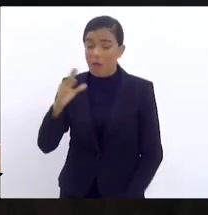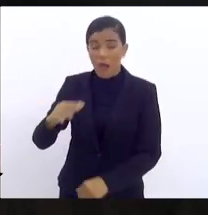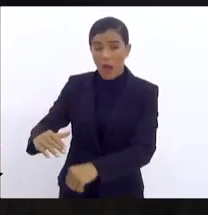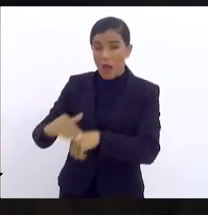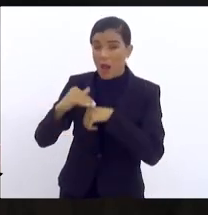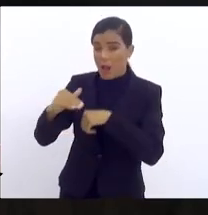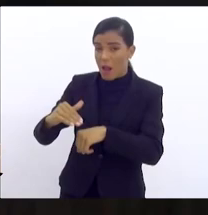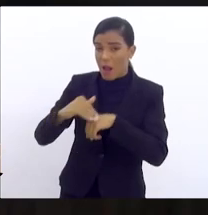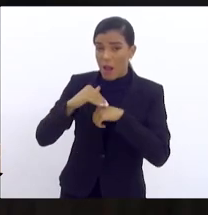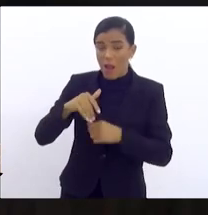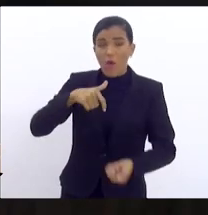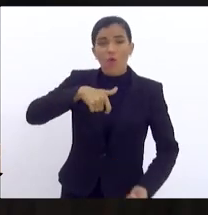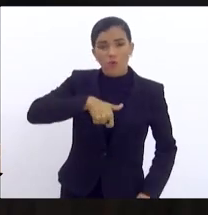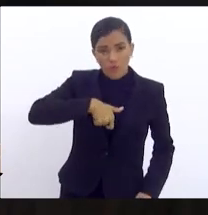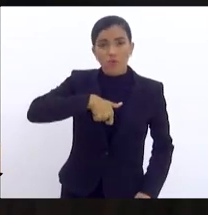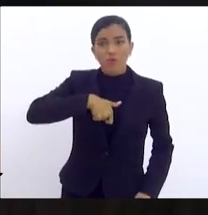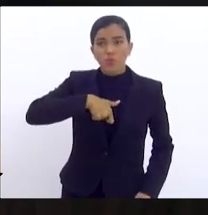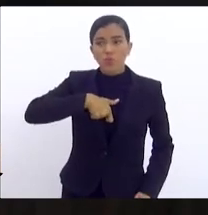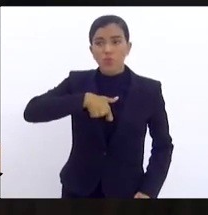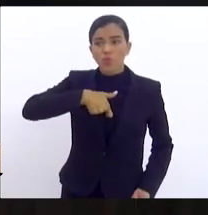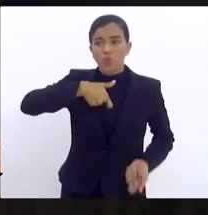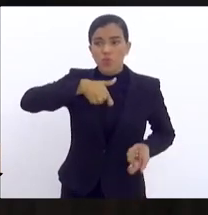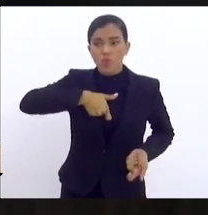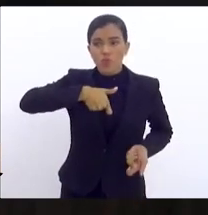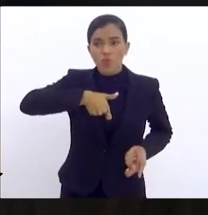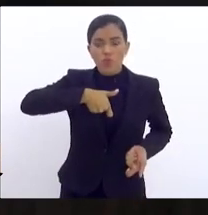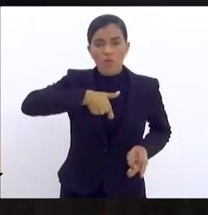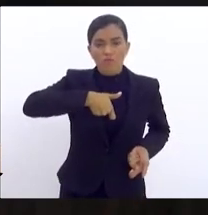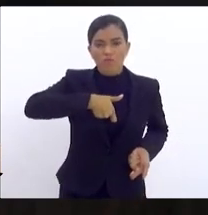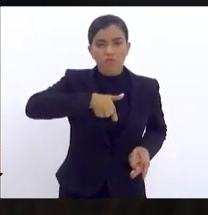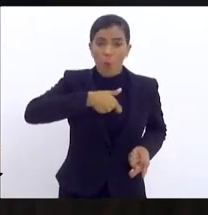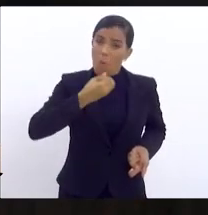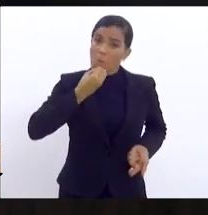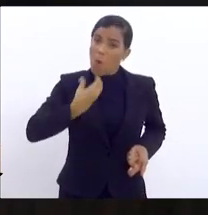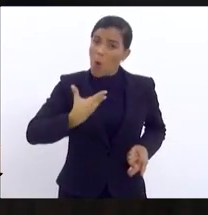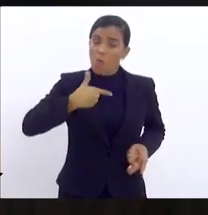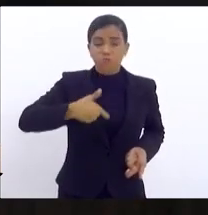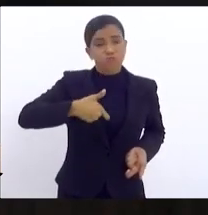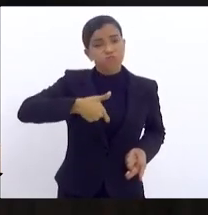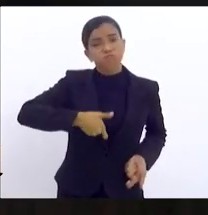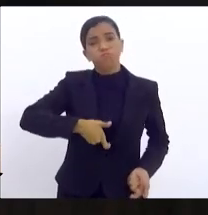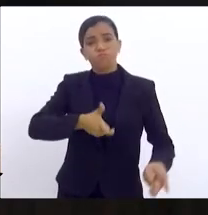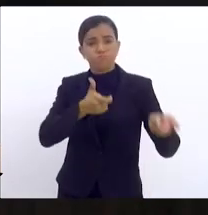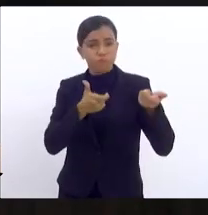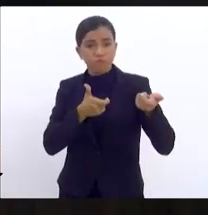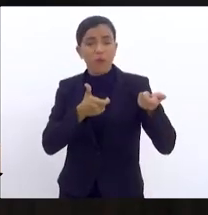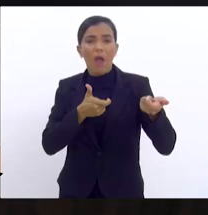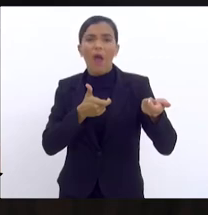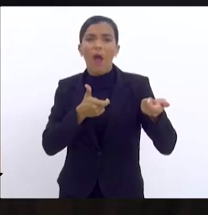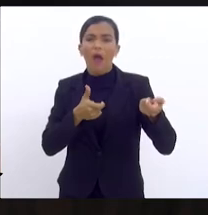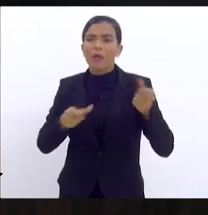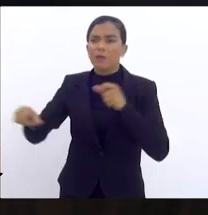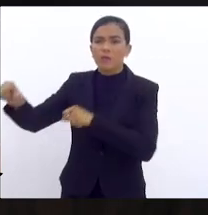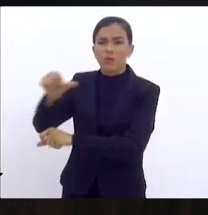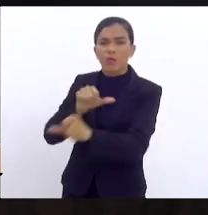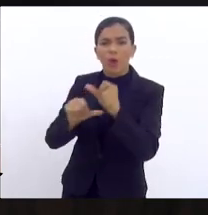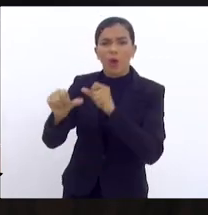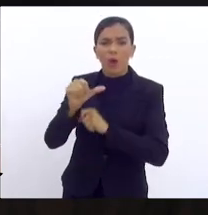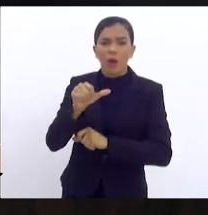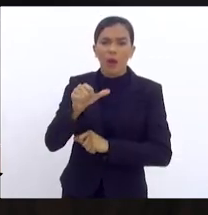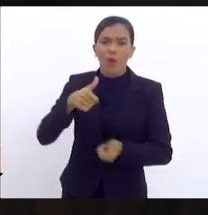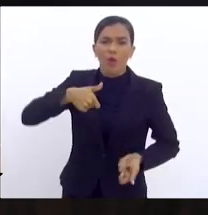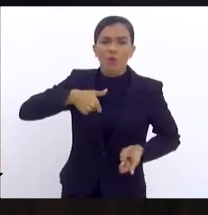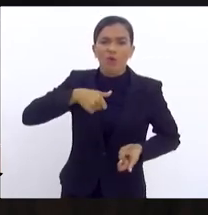ele recolhem às vezes o fuzil um bom fuzil né vamos dizer assim e depois volta um fuzil que também não é muito